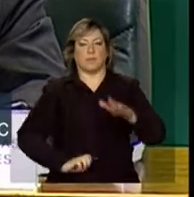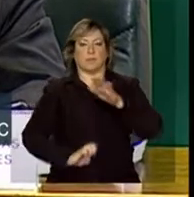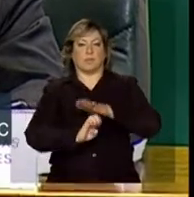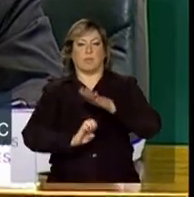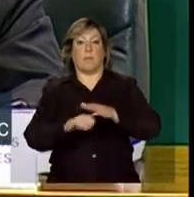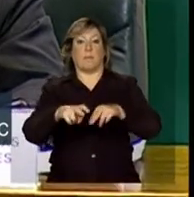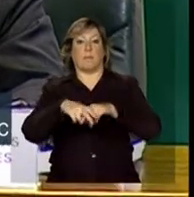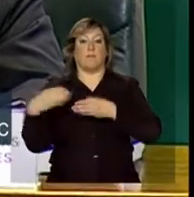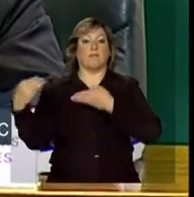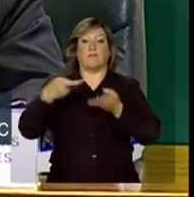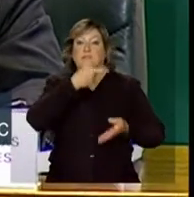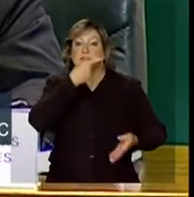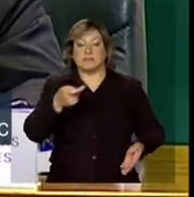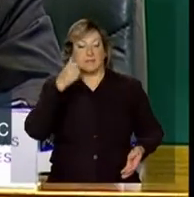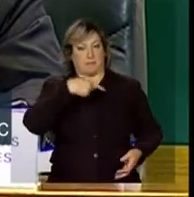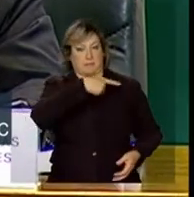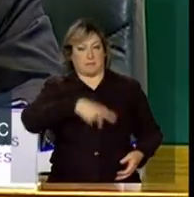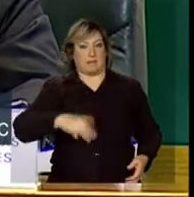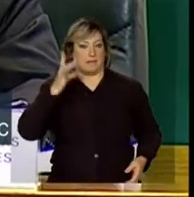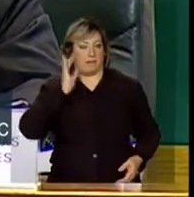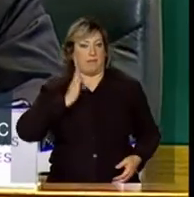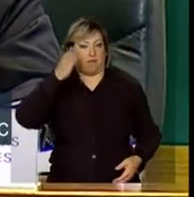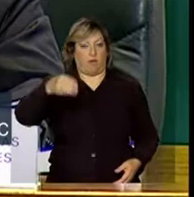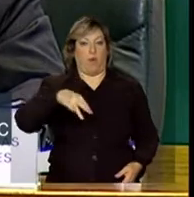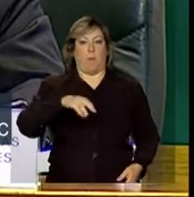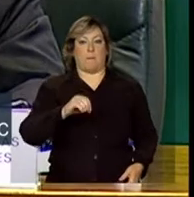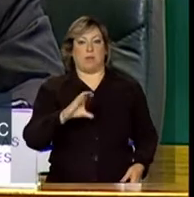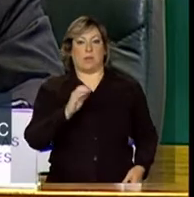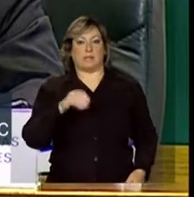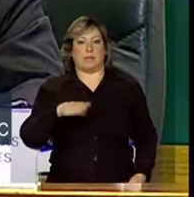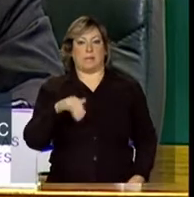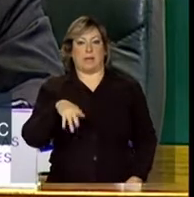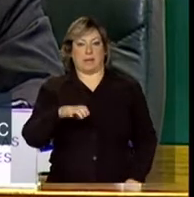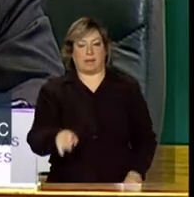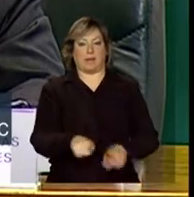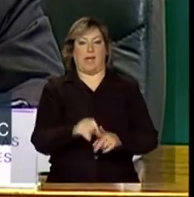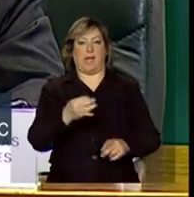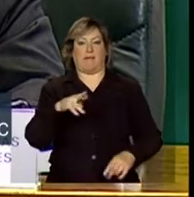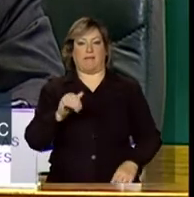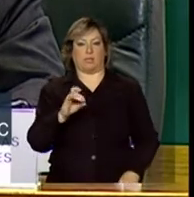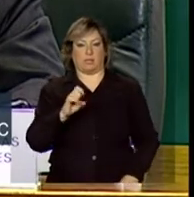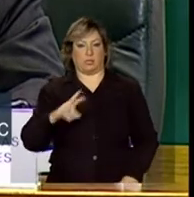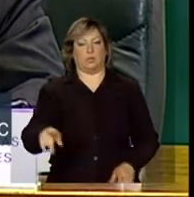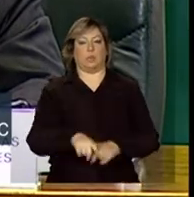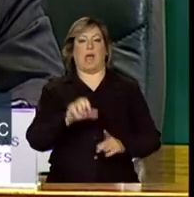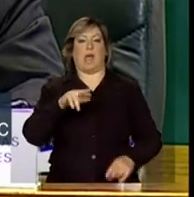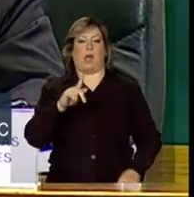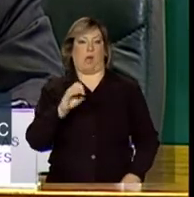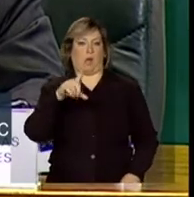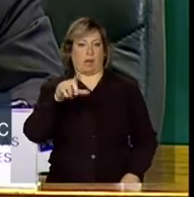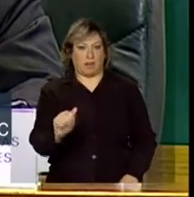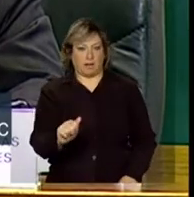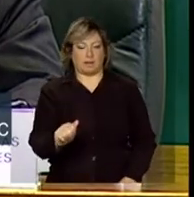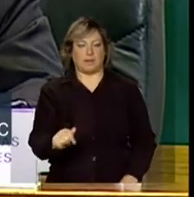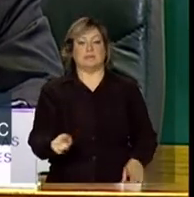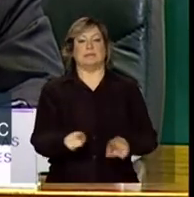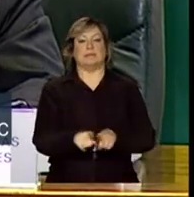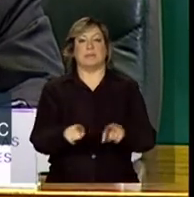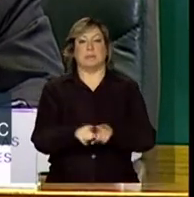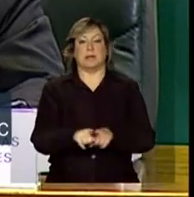das visitas oficiais da senhora Presidente da República a Moçambique África do Sul Angola e no final